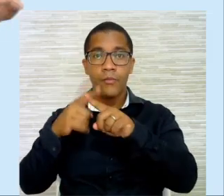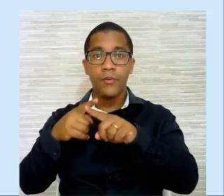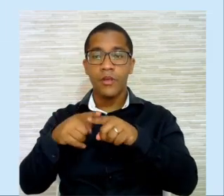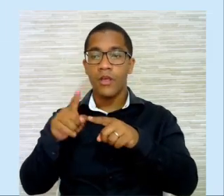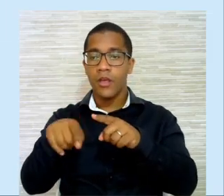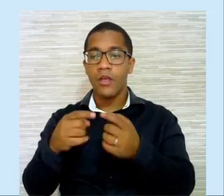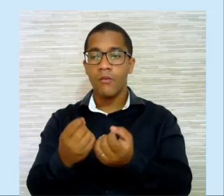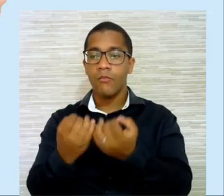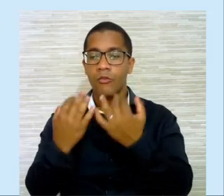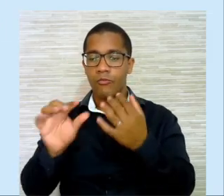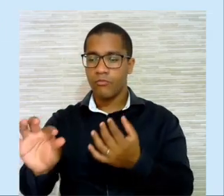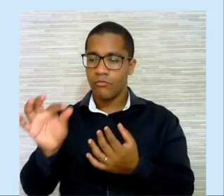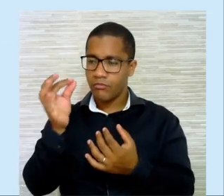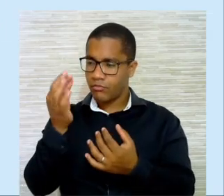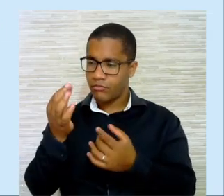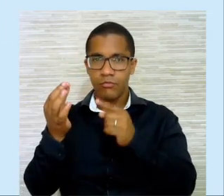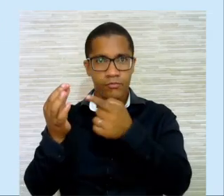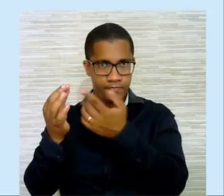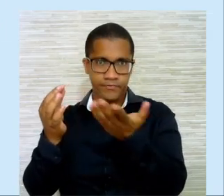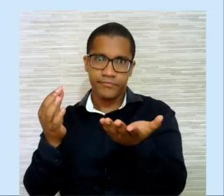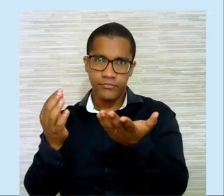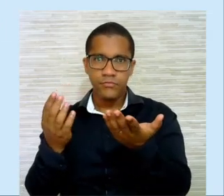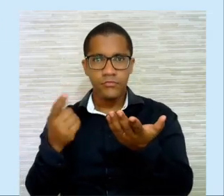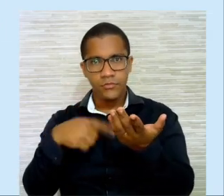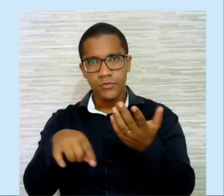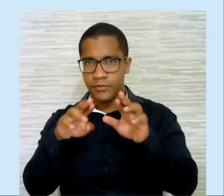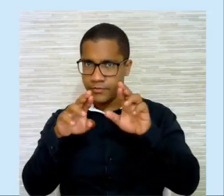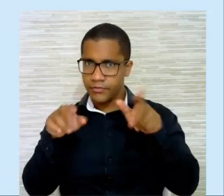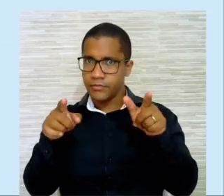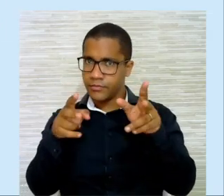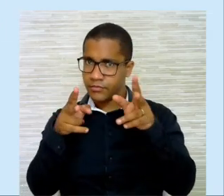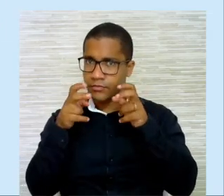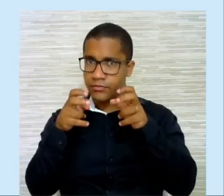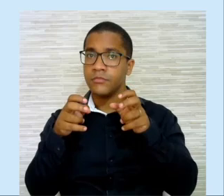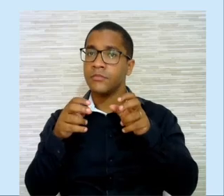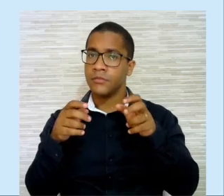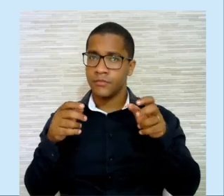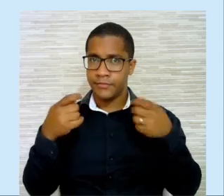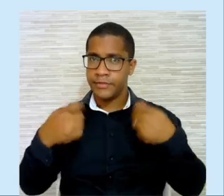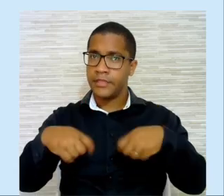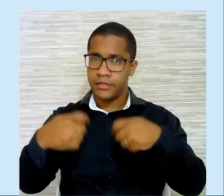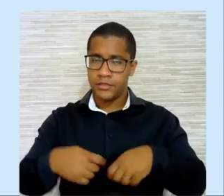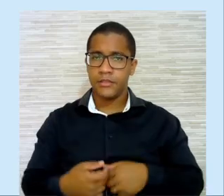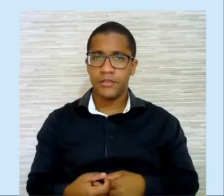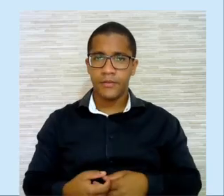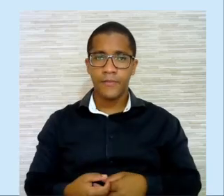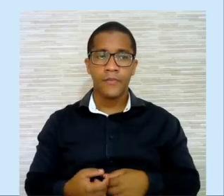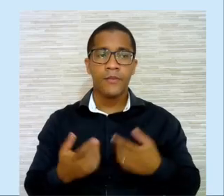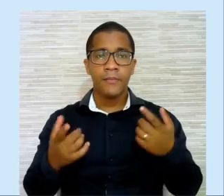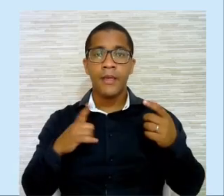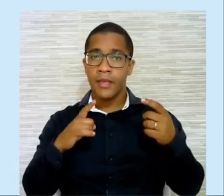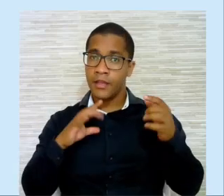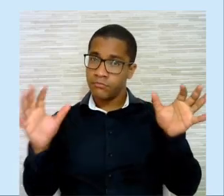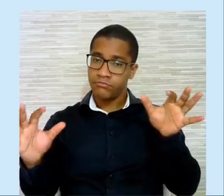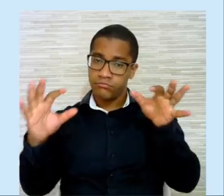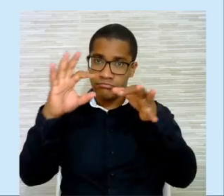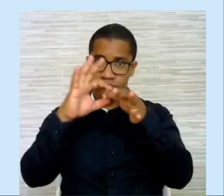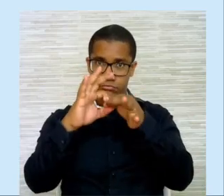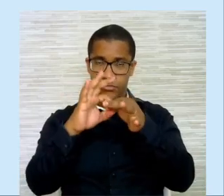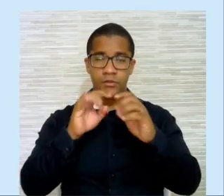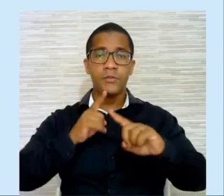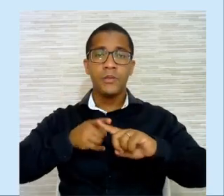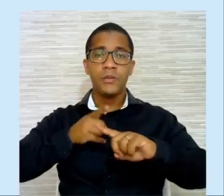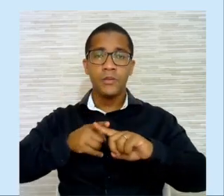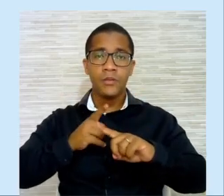que é agricultura, tá, gente? Existe uma diferença entre esses dois pontos, mas esses dois pontos estão